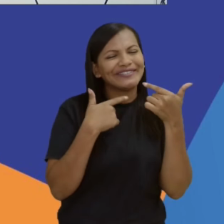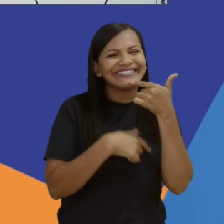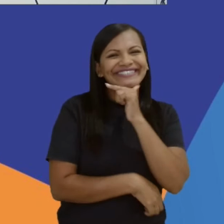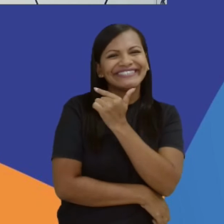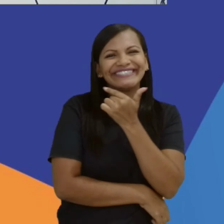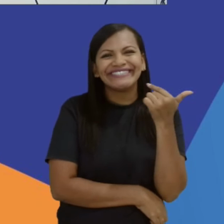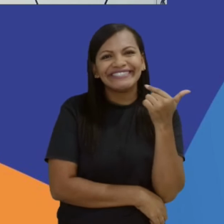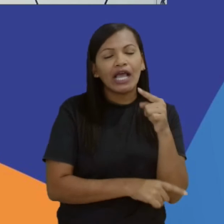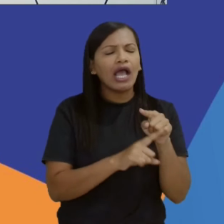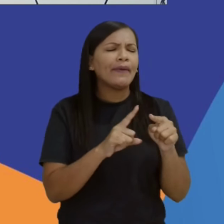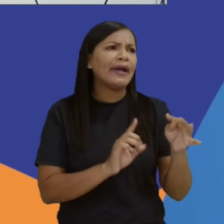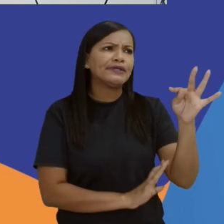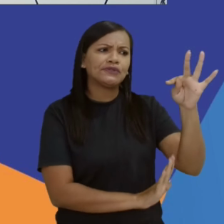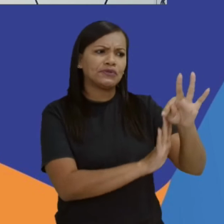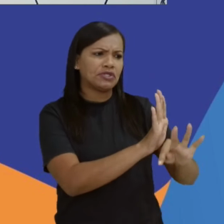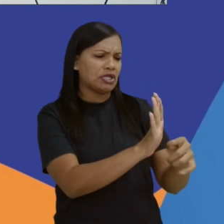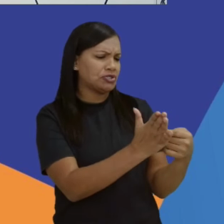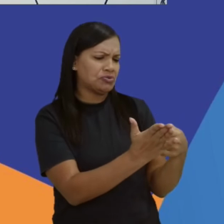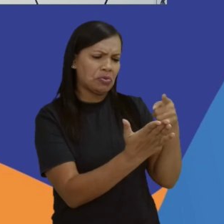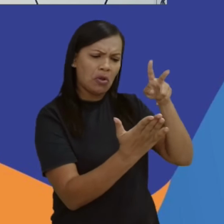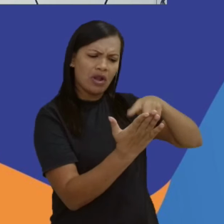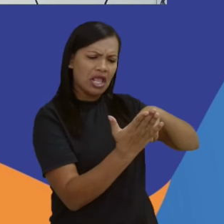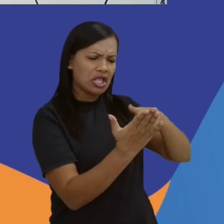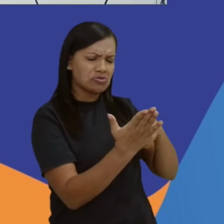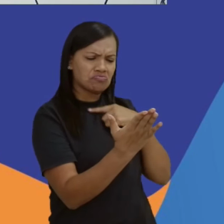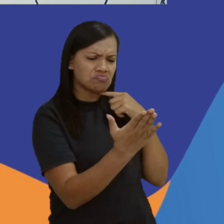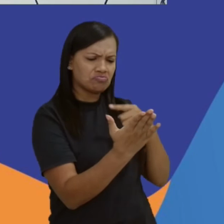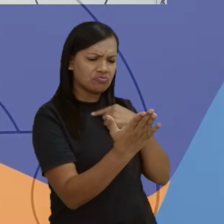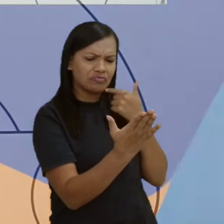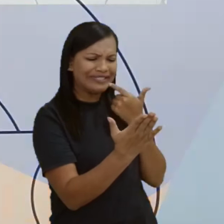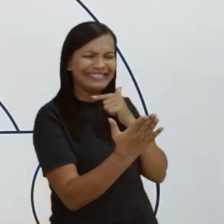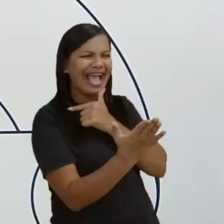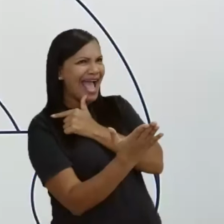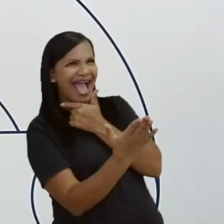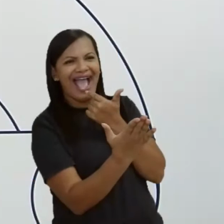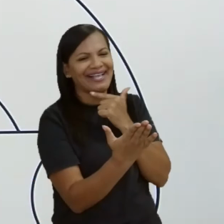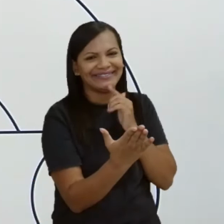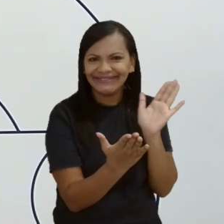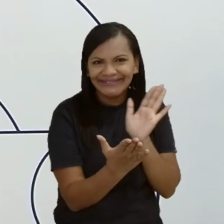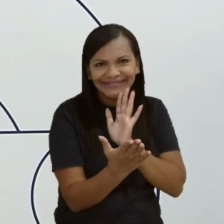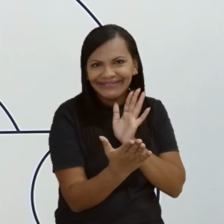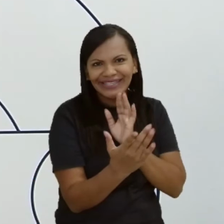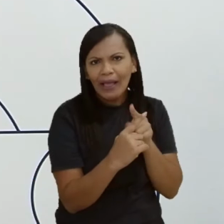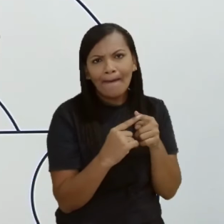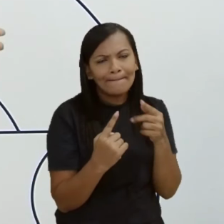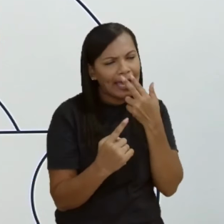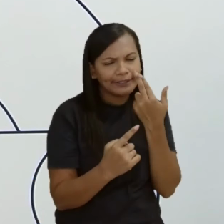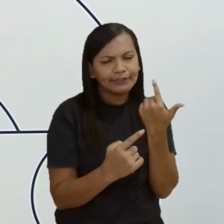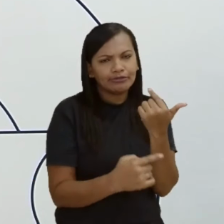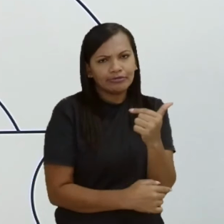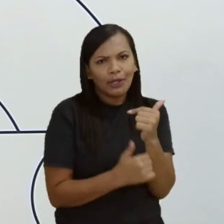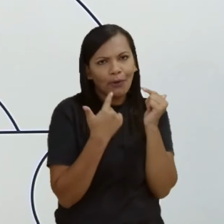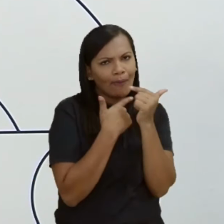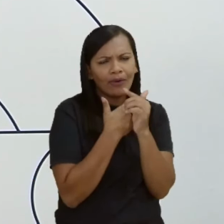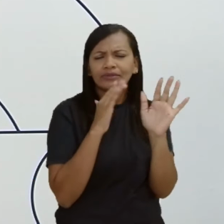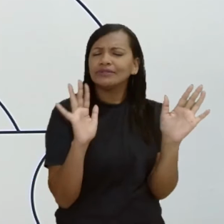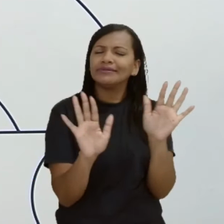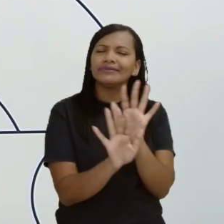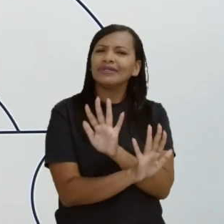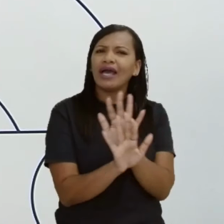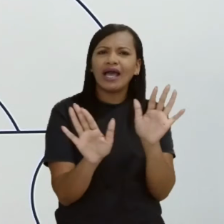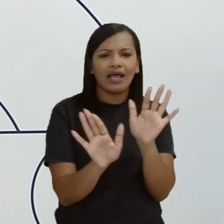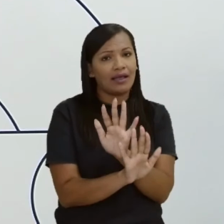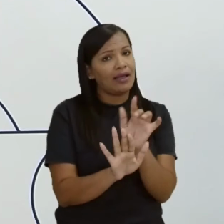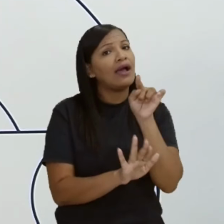mas o texto não me fez rir, professora. Eu não soltei aquela gargalhada, então o texto não tem humor. Não,